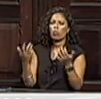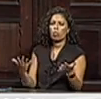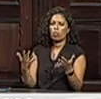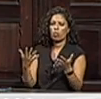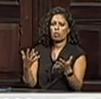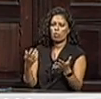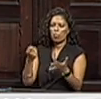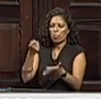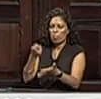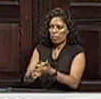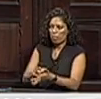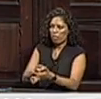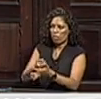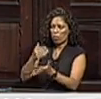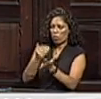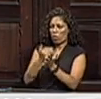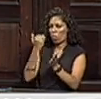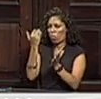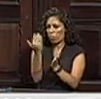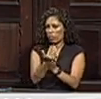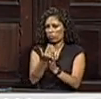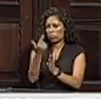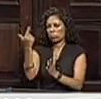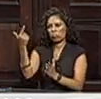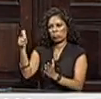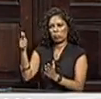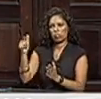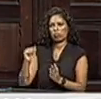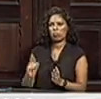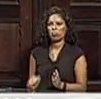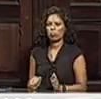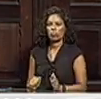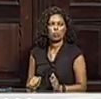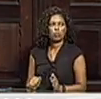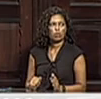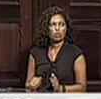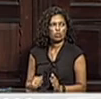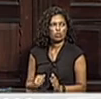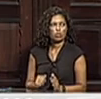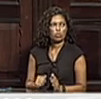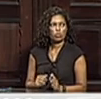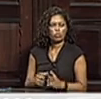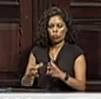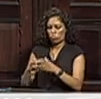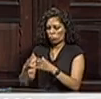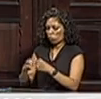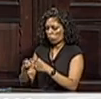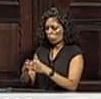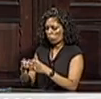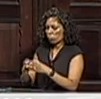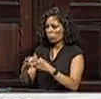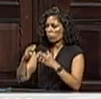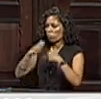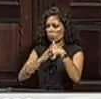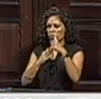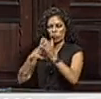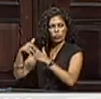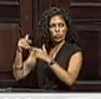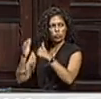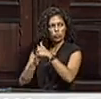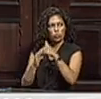qualquer possibilidade de contestação. Mas as categorias organizadas